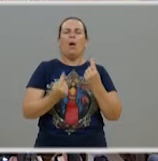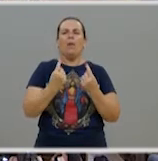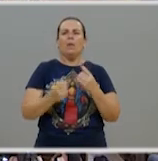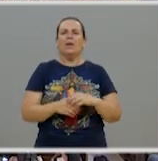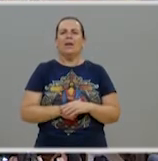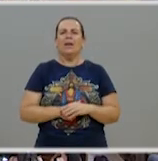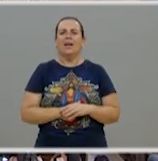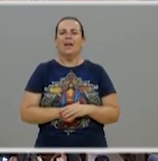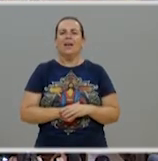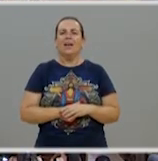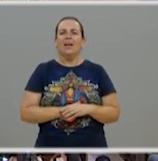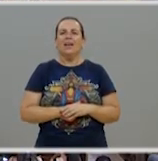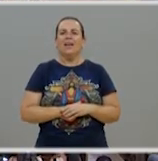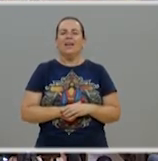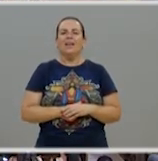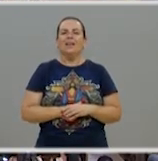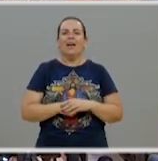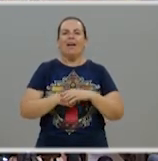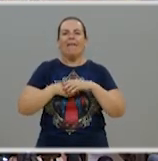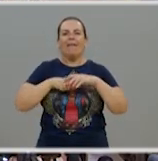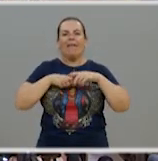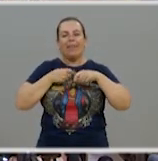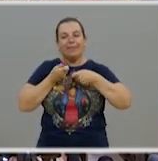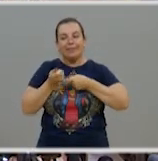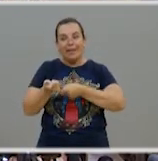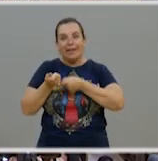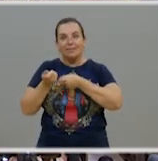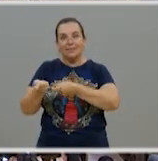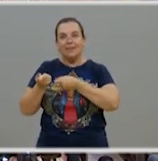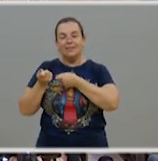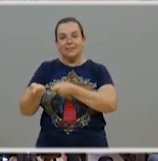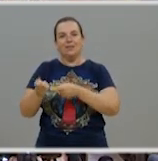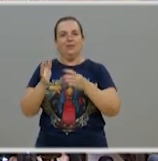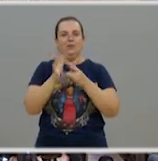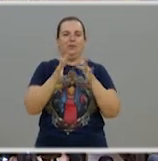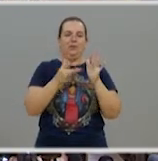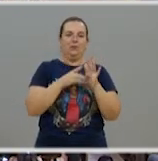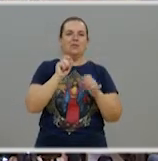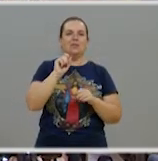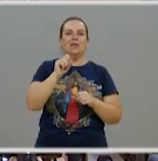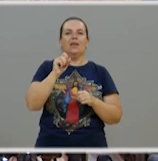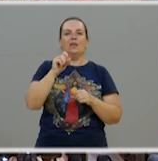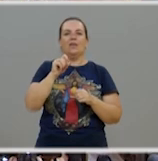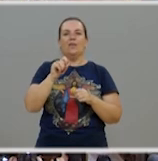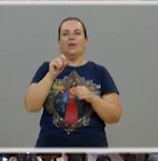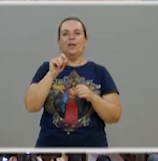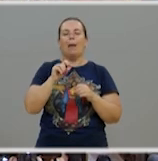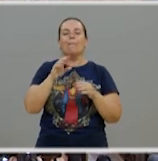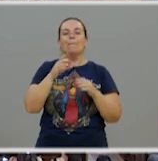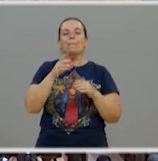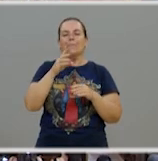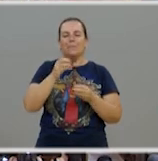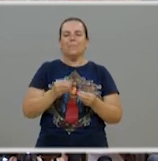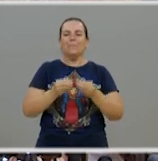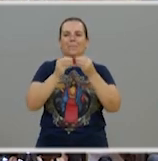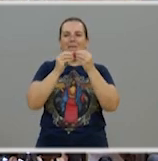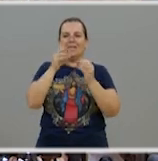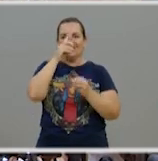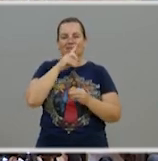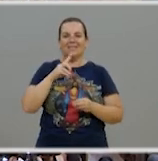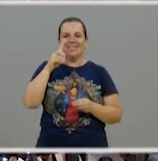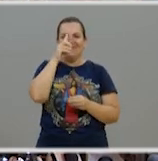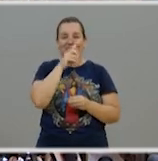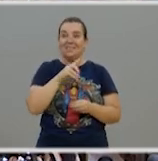filha? Tentação de Jesus. Quem foi na missa domingo? Levante a mão. E os outros? Padre Odilon, vou mandar